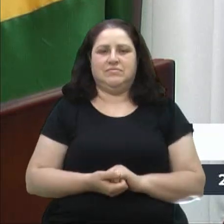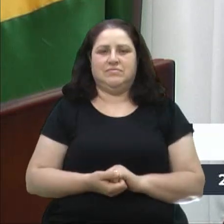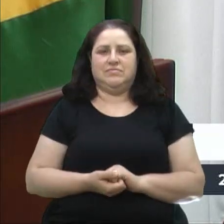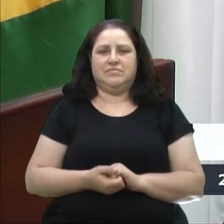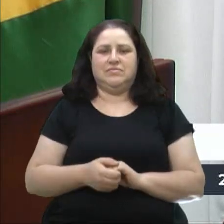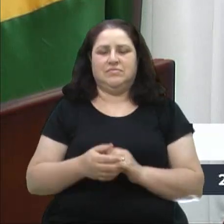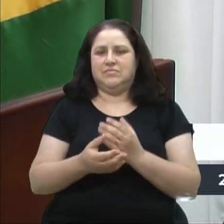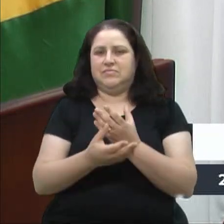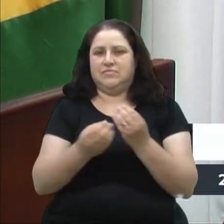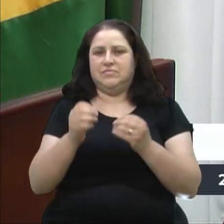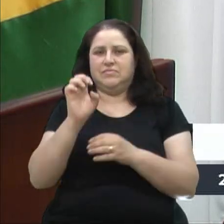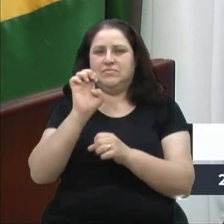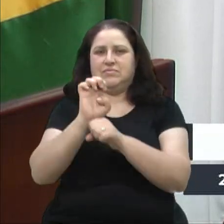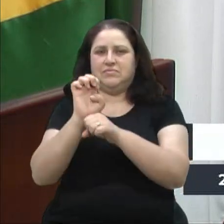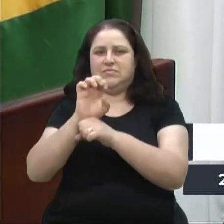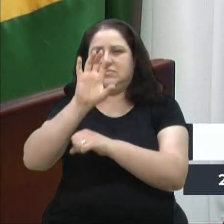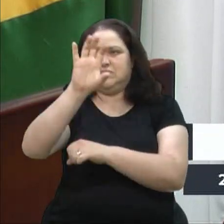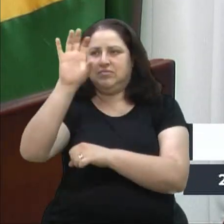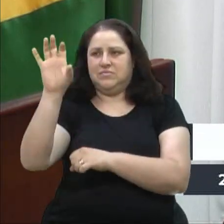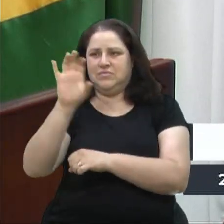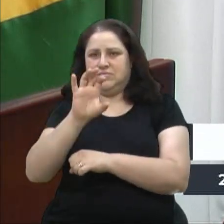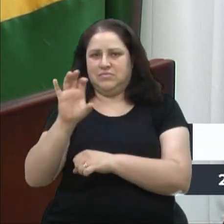é sobre a extração de ouro.